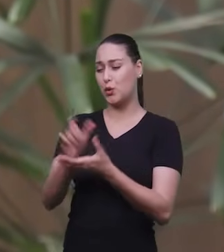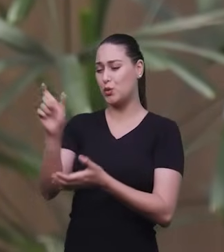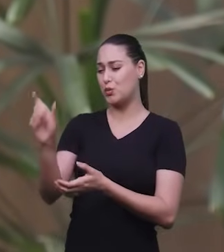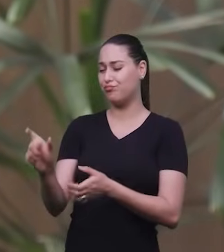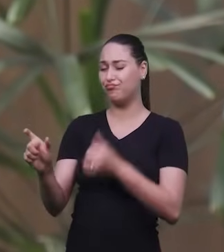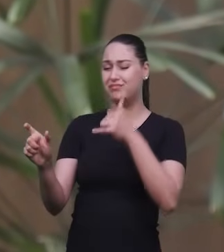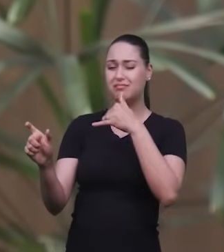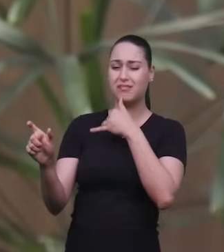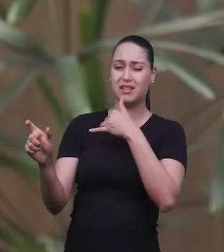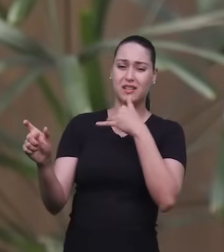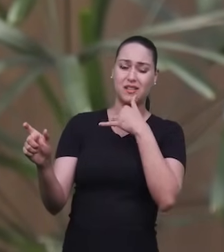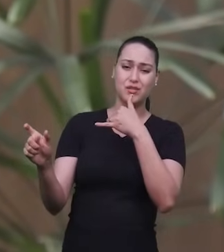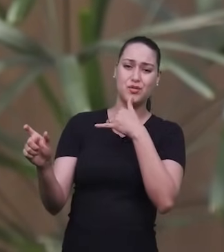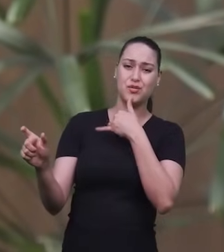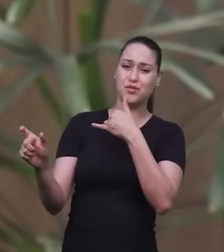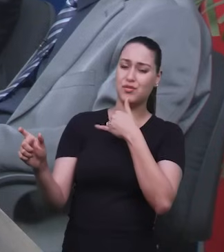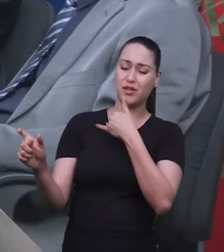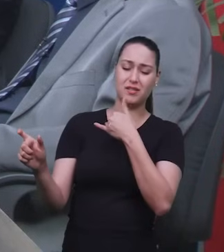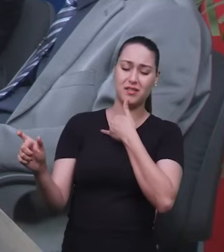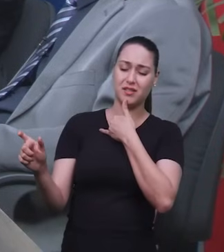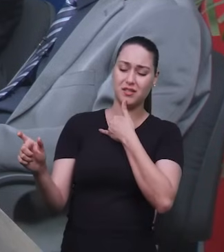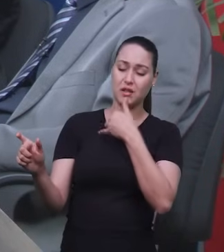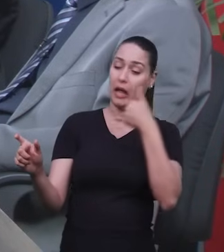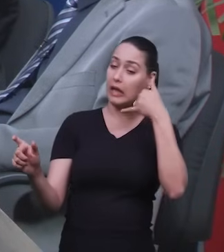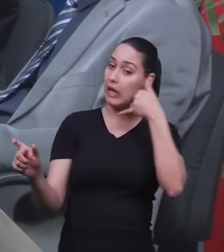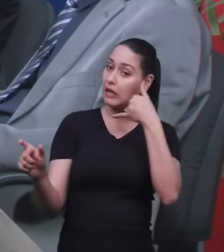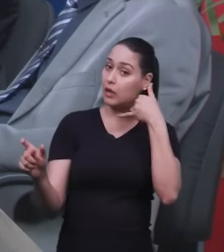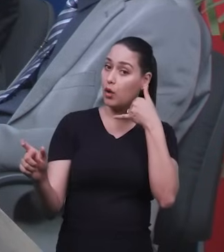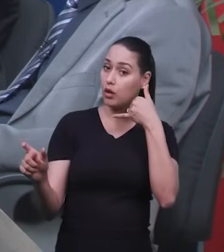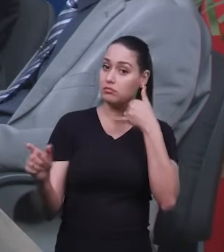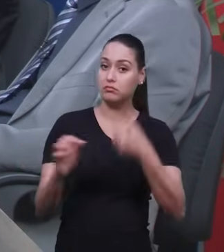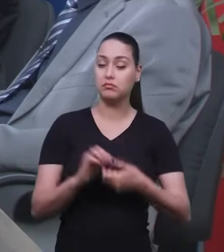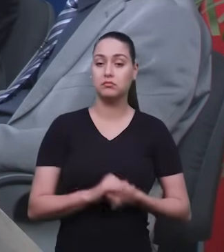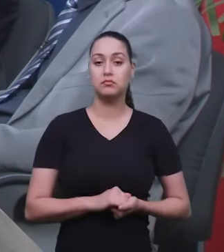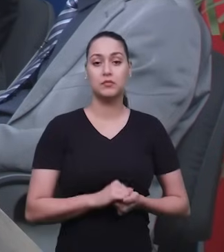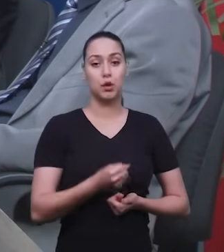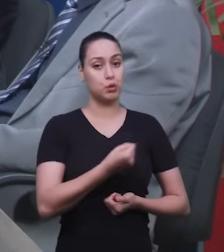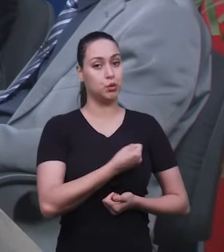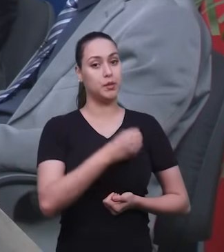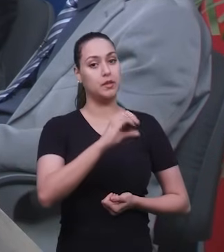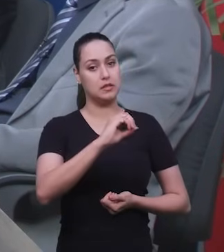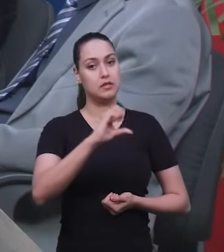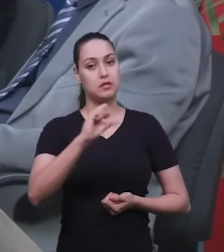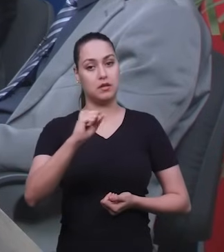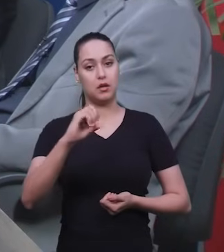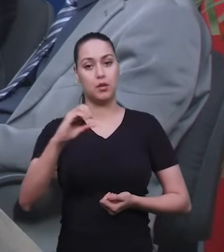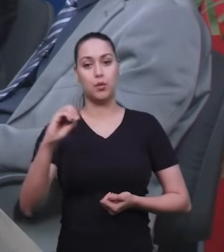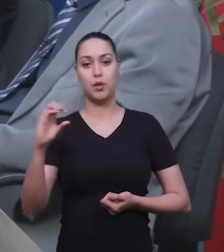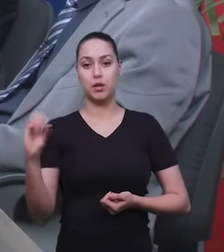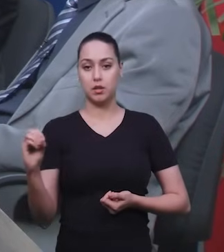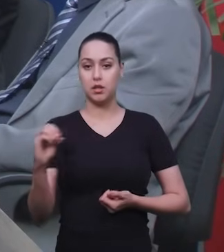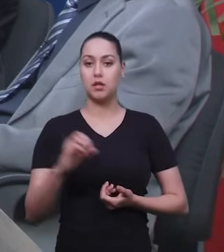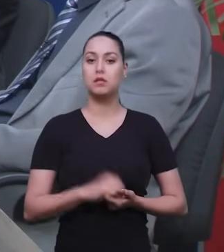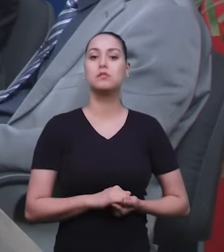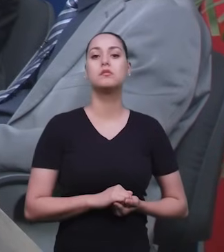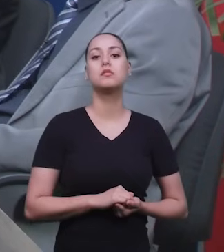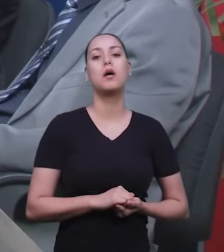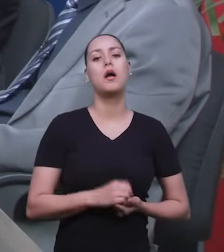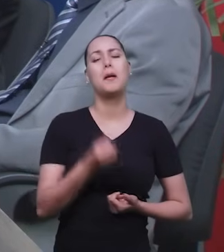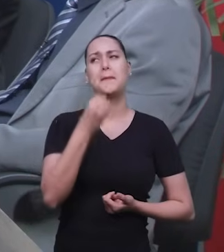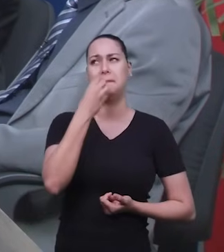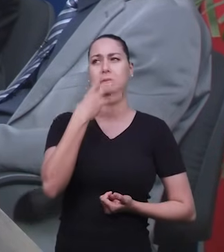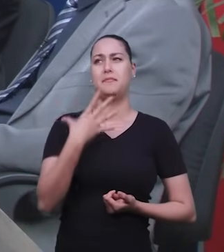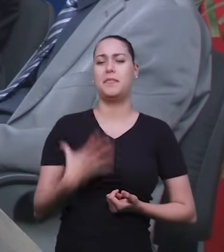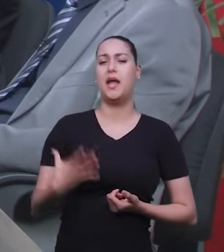número. E ela ligou para esse número, 0800. E ela foi muito bem